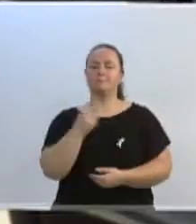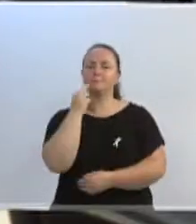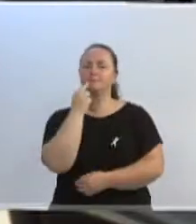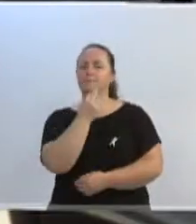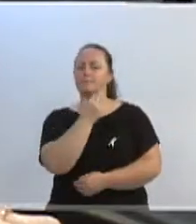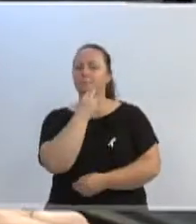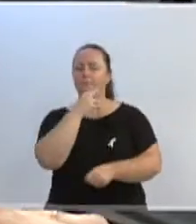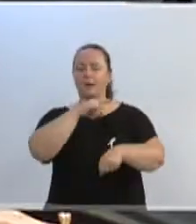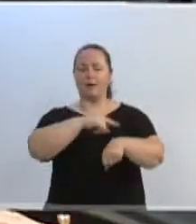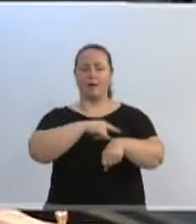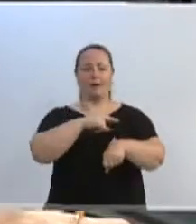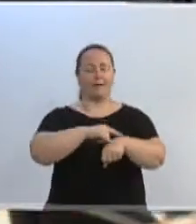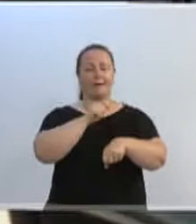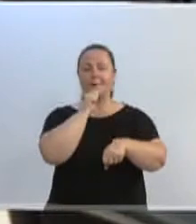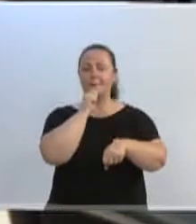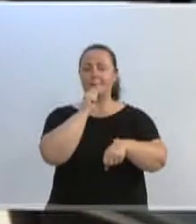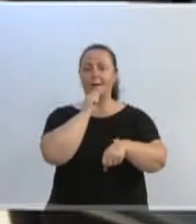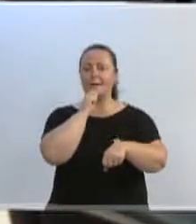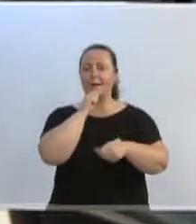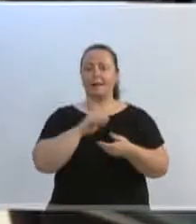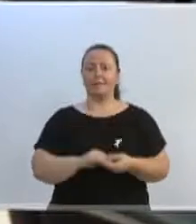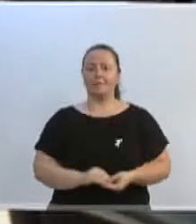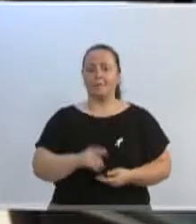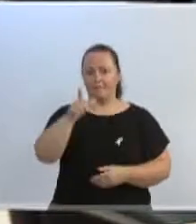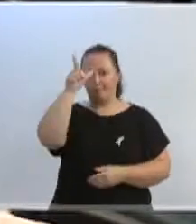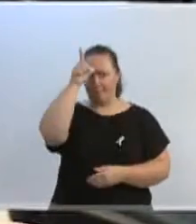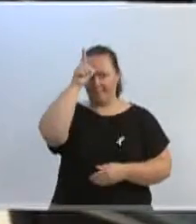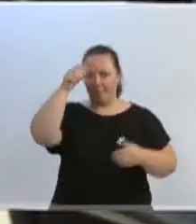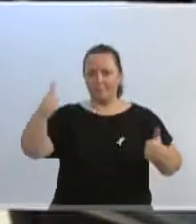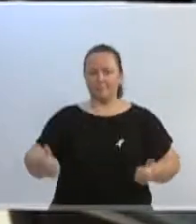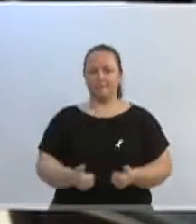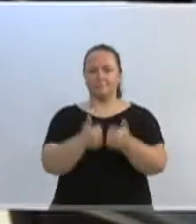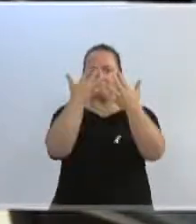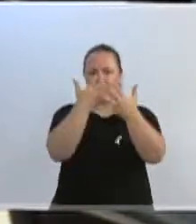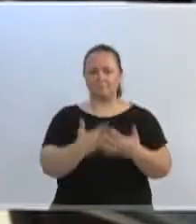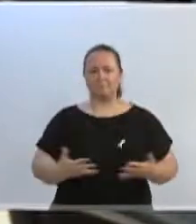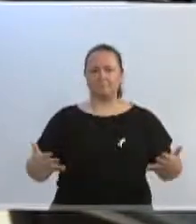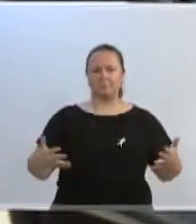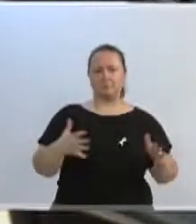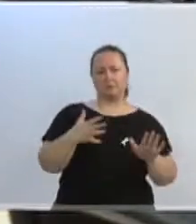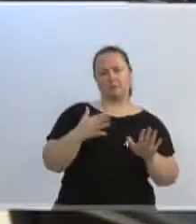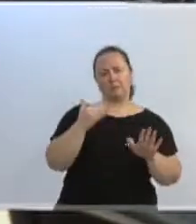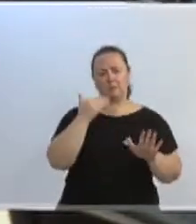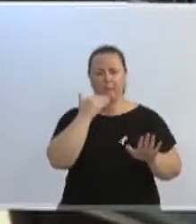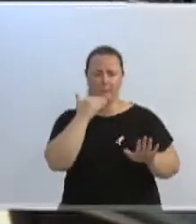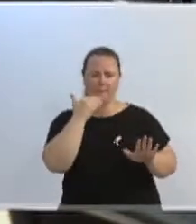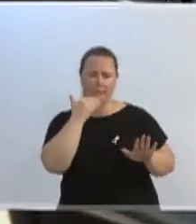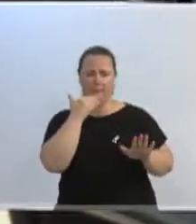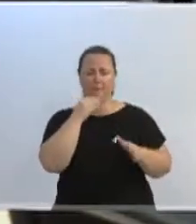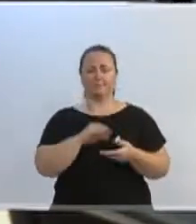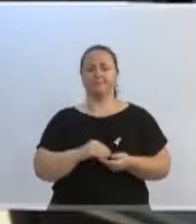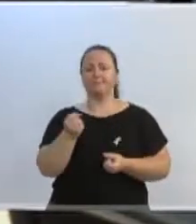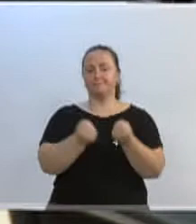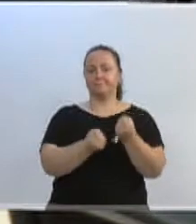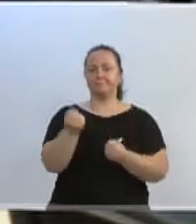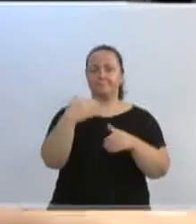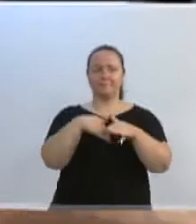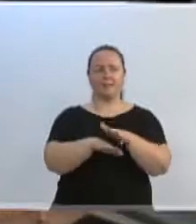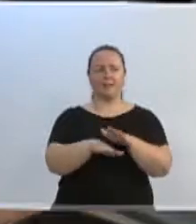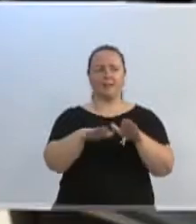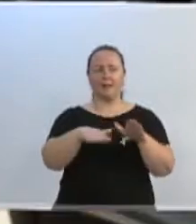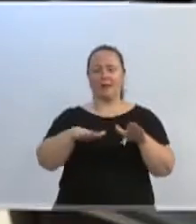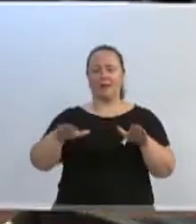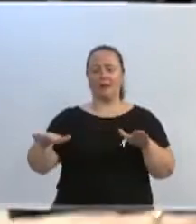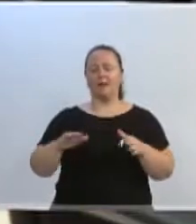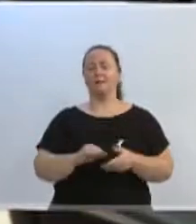tem banheiro, né? Vila Germânica tem, mas ainda meio a boca, assim. Estacionamento lá é impossível para muita.